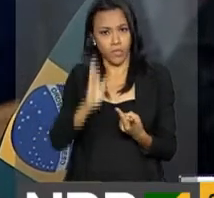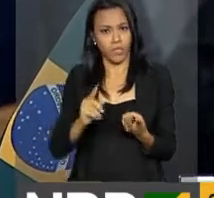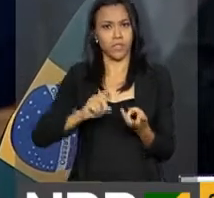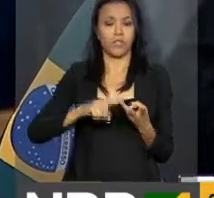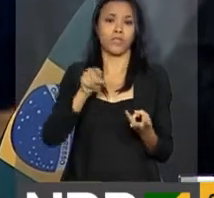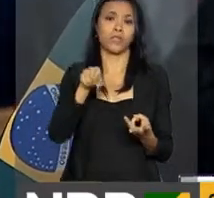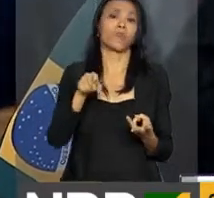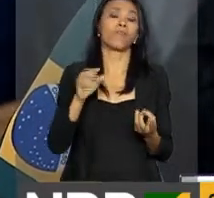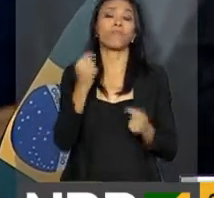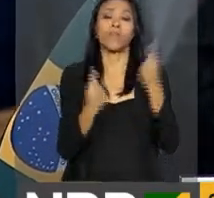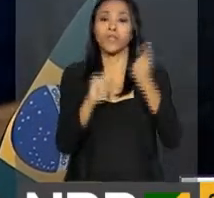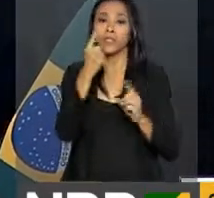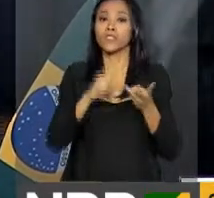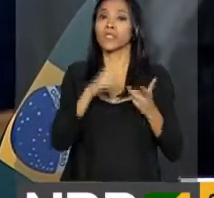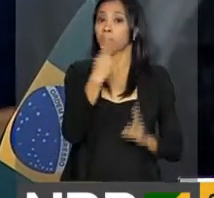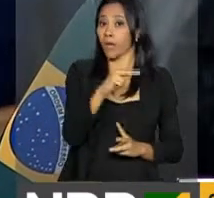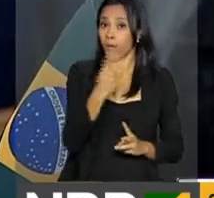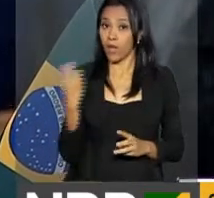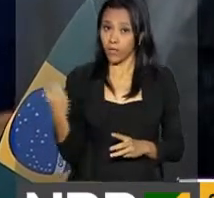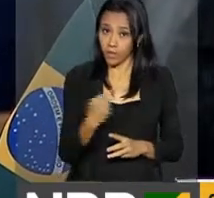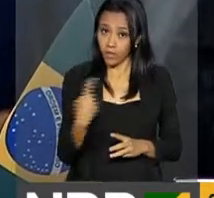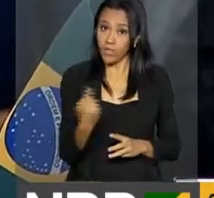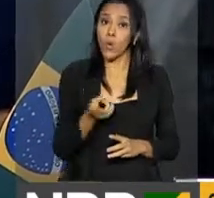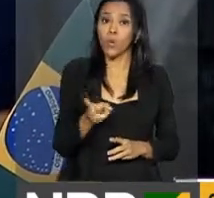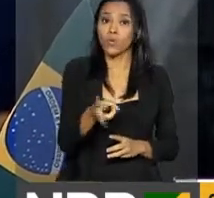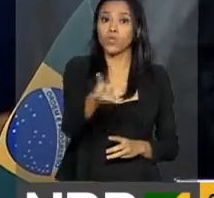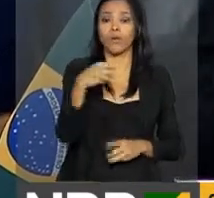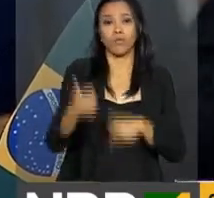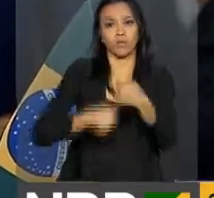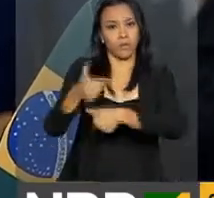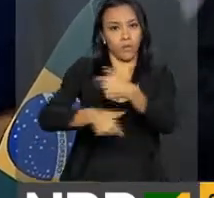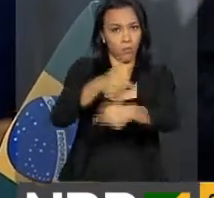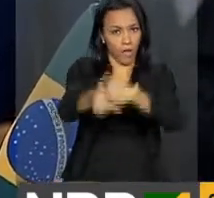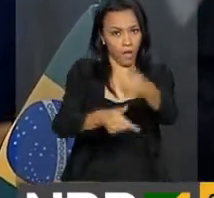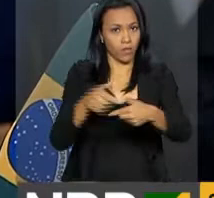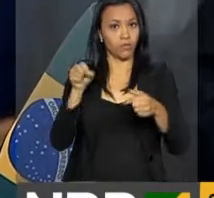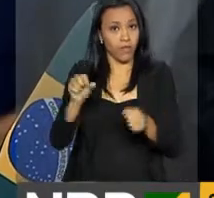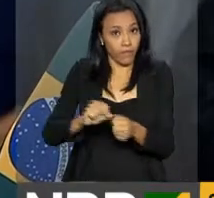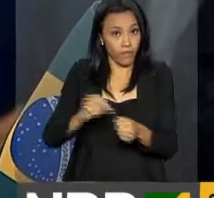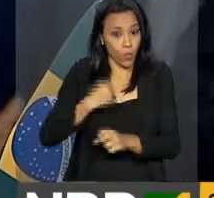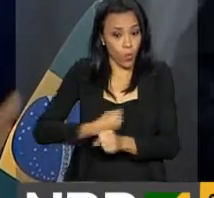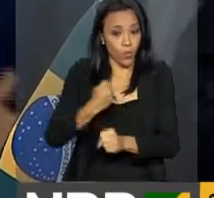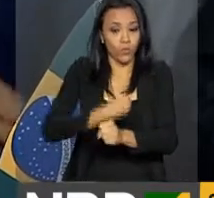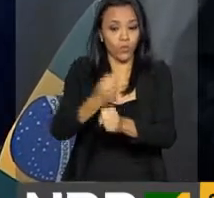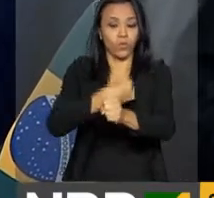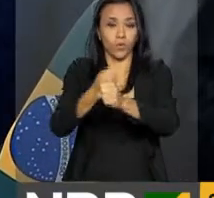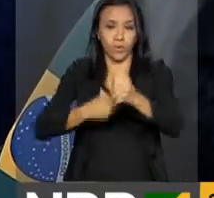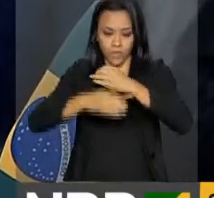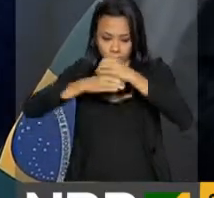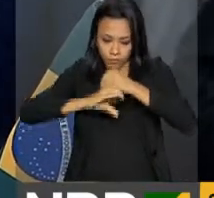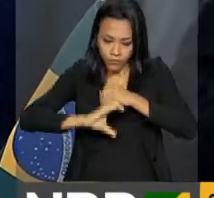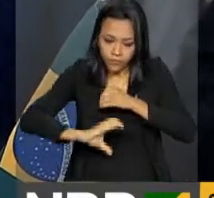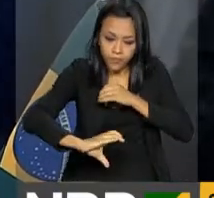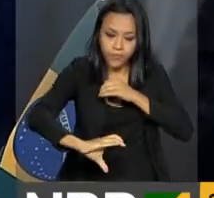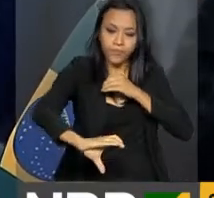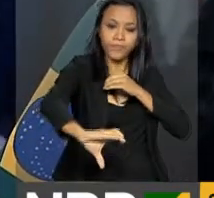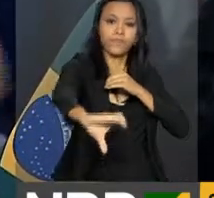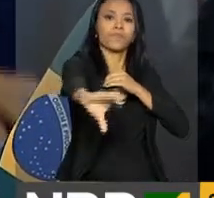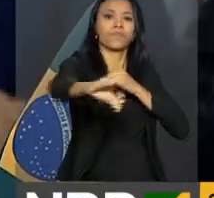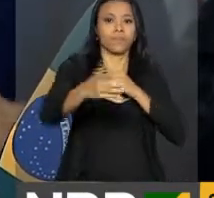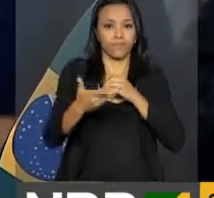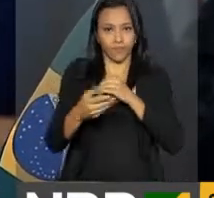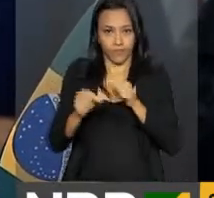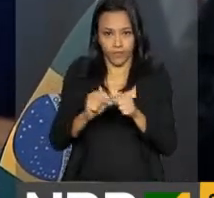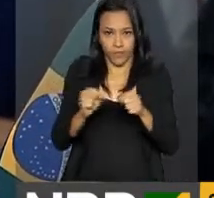Chile e Paraguai em continuar os trabalhos no âmbito do corredor rodoviário centro-oeste do